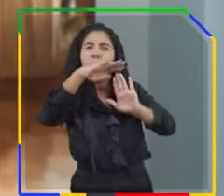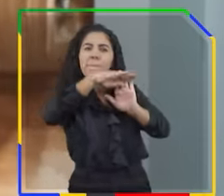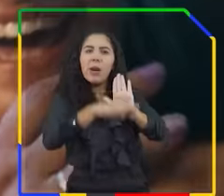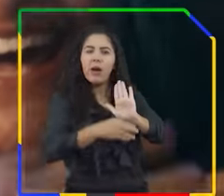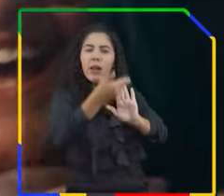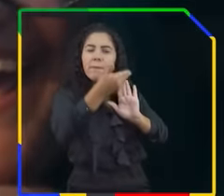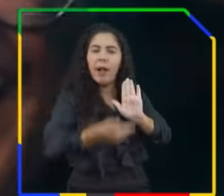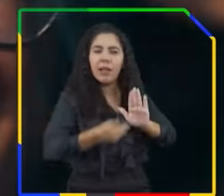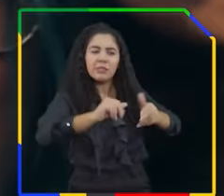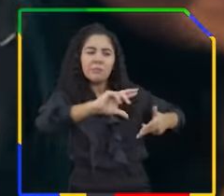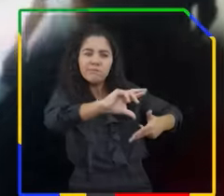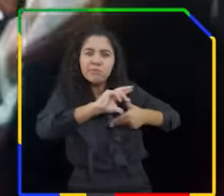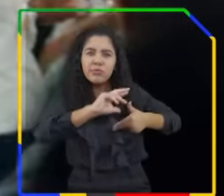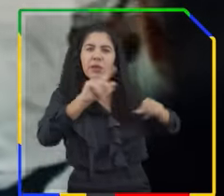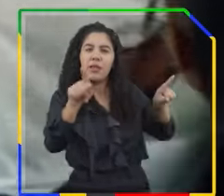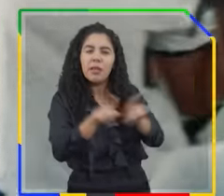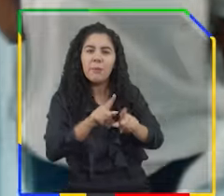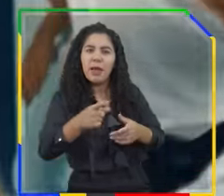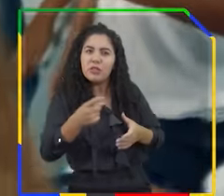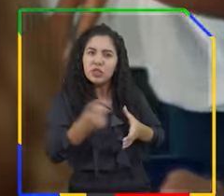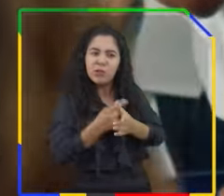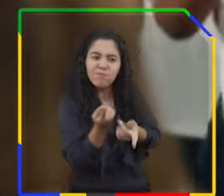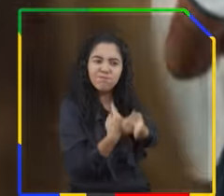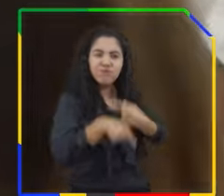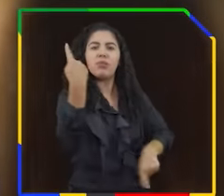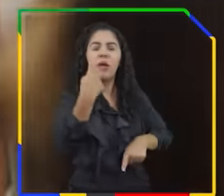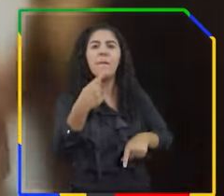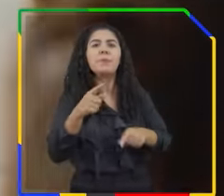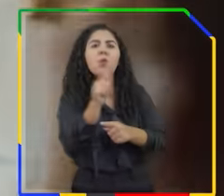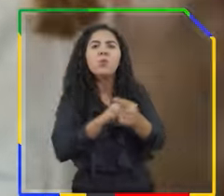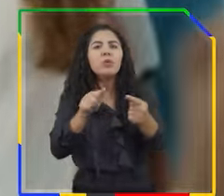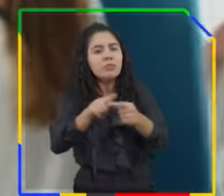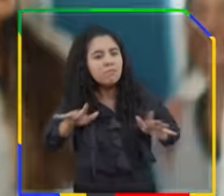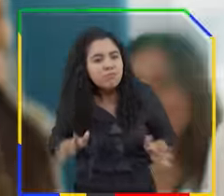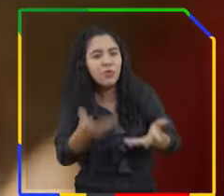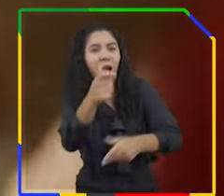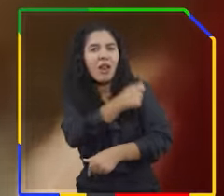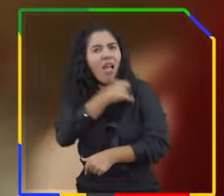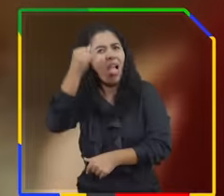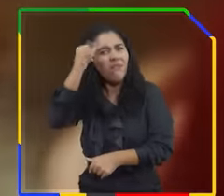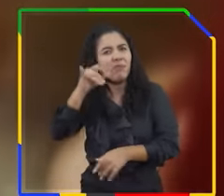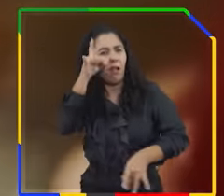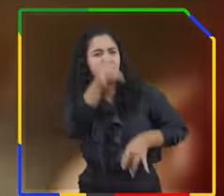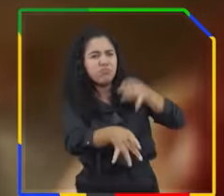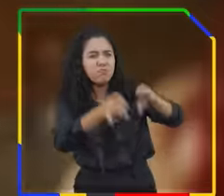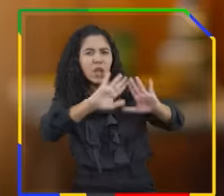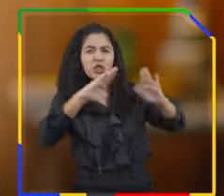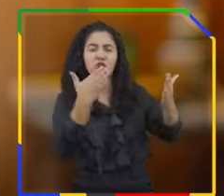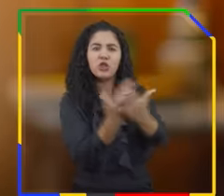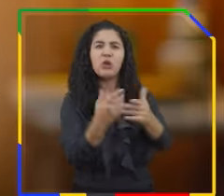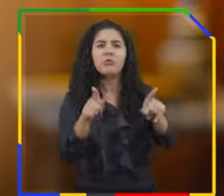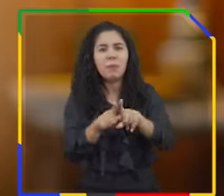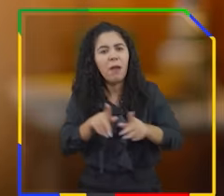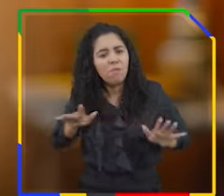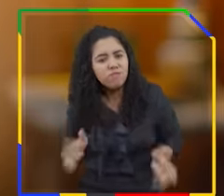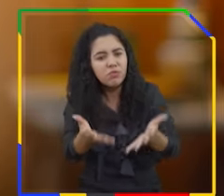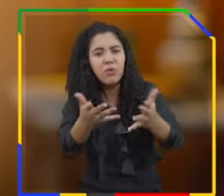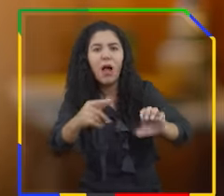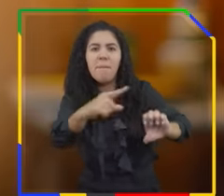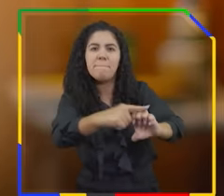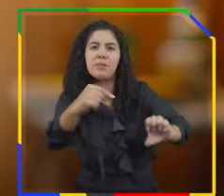Acredita chegaram para combater a evasão escolar, ajudar as pessoas a recuperarem o crédito e apoiar quem